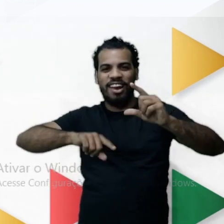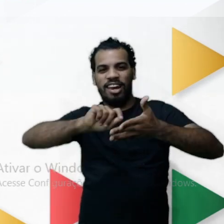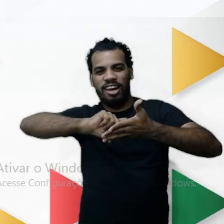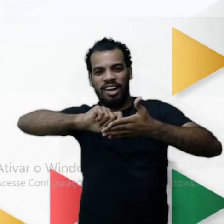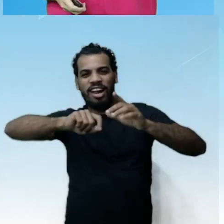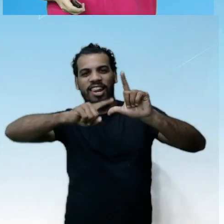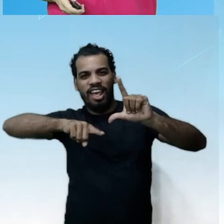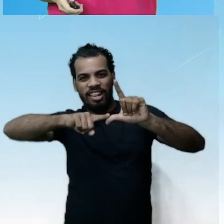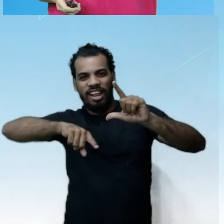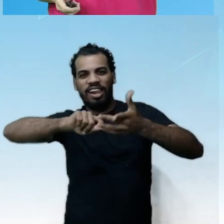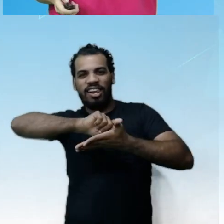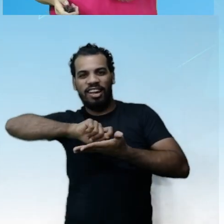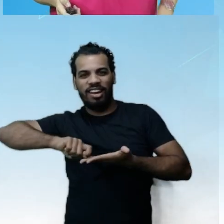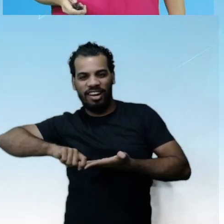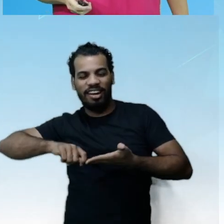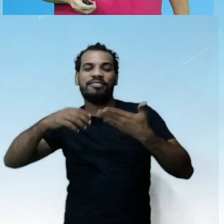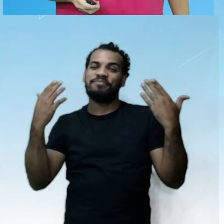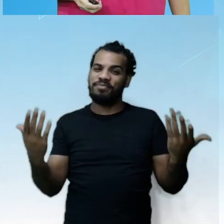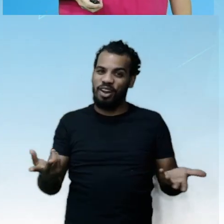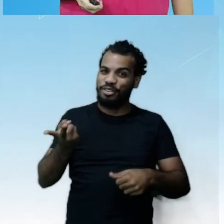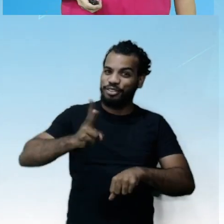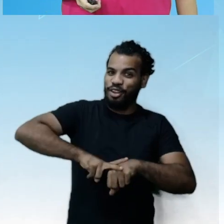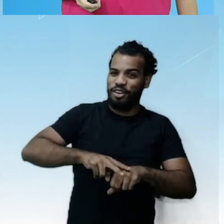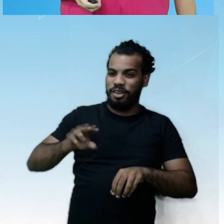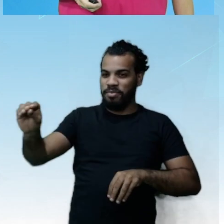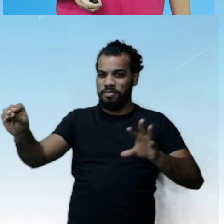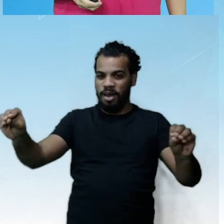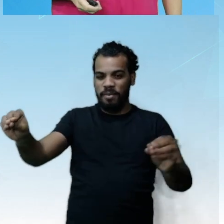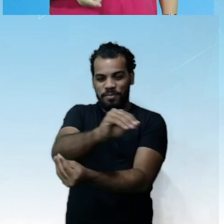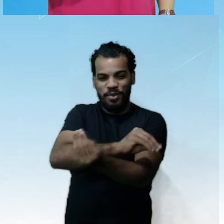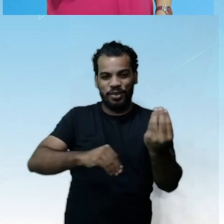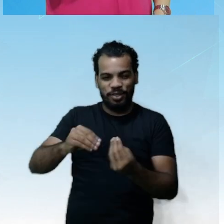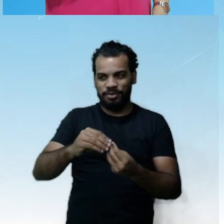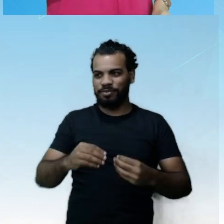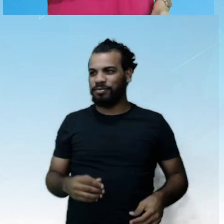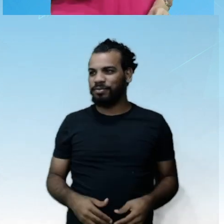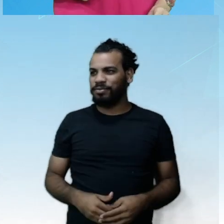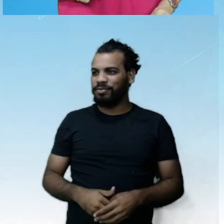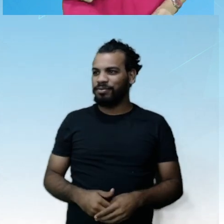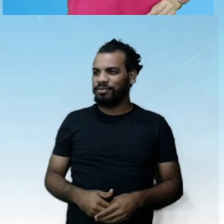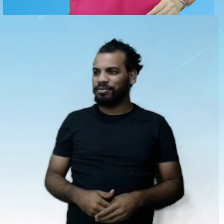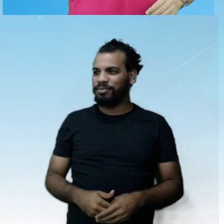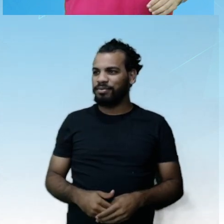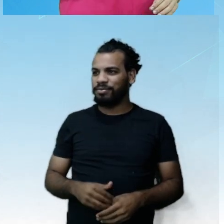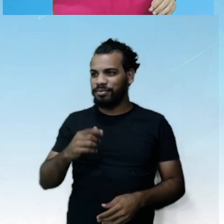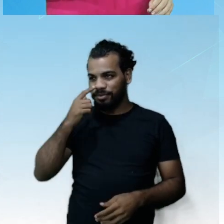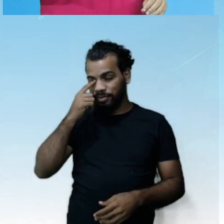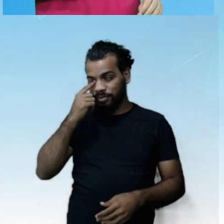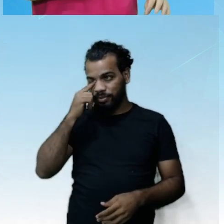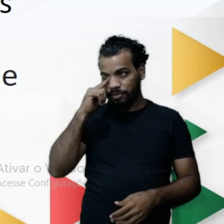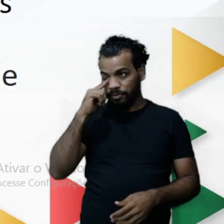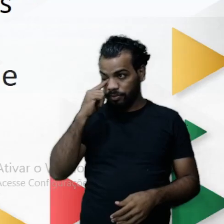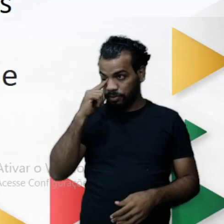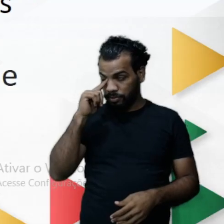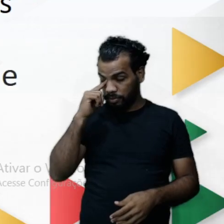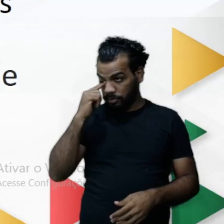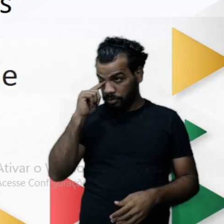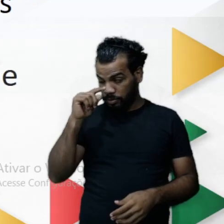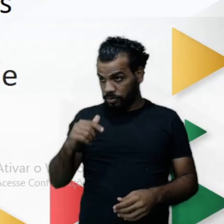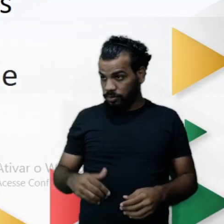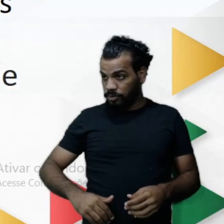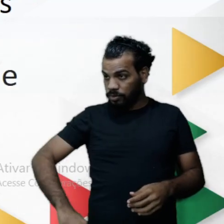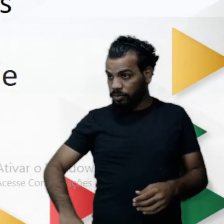estão transmitindo uma determinada ideia. E aqui eu trago uma síntese, acompanhe bem comigo. Em